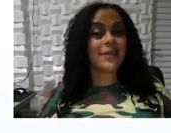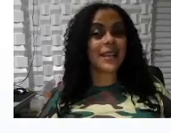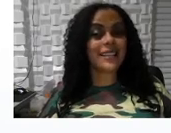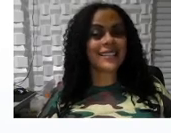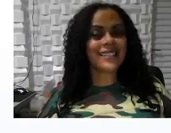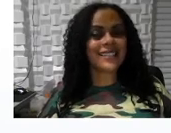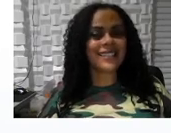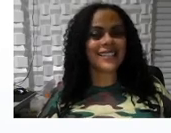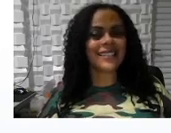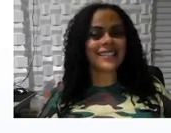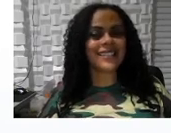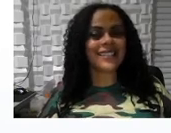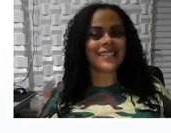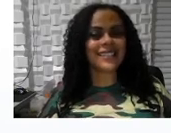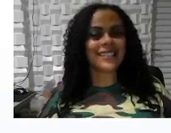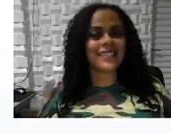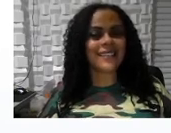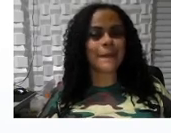Libras.